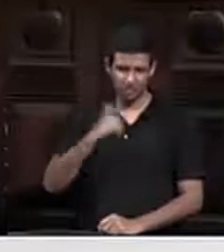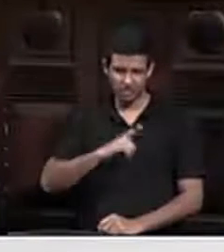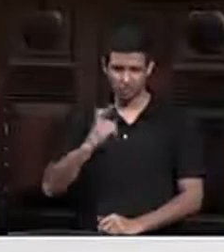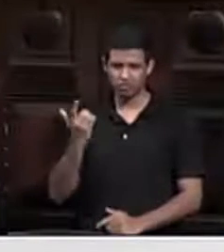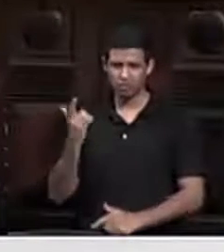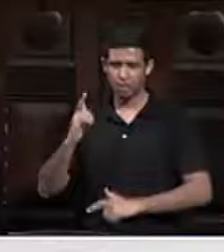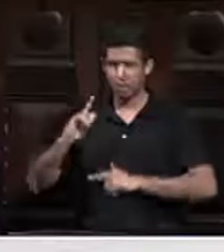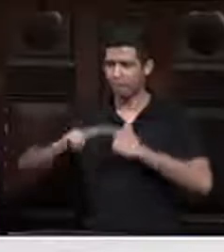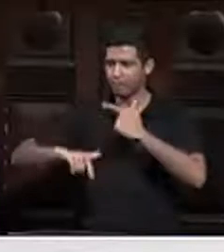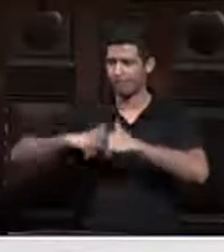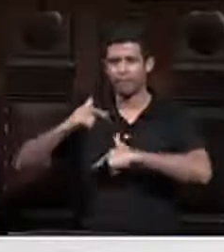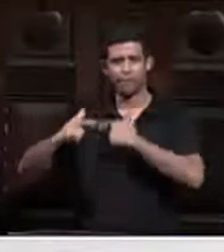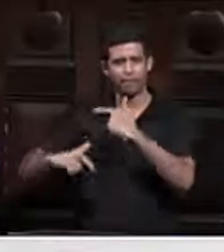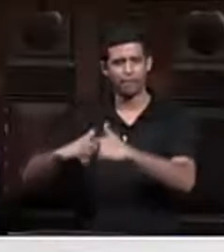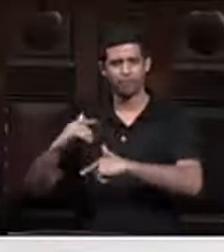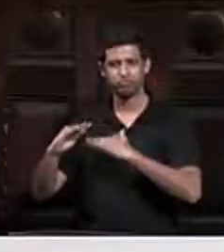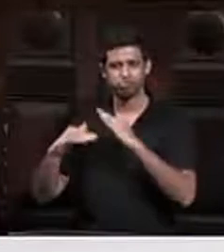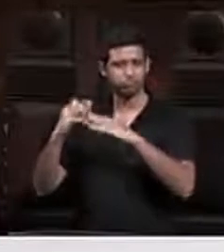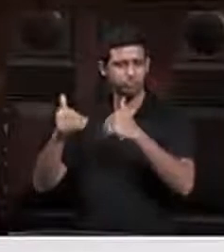produzir